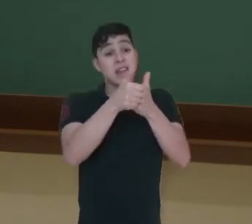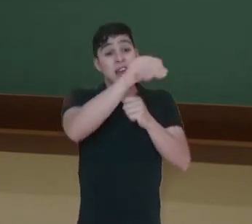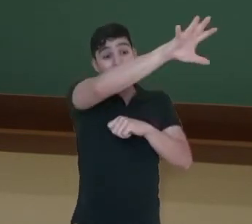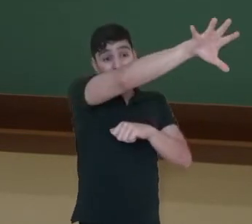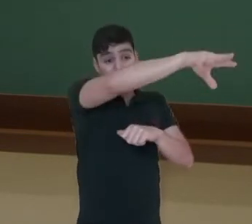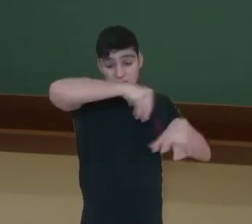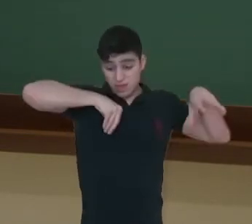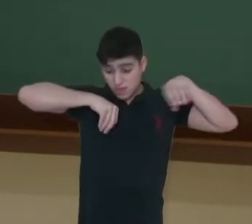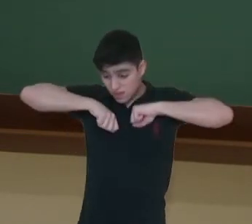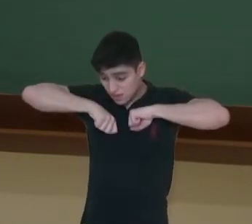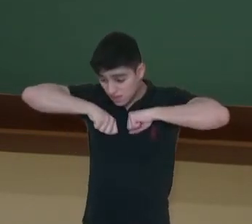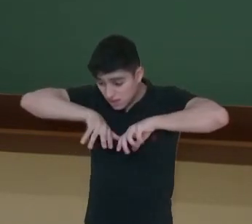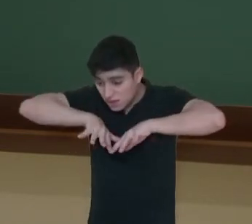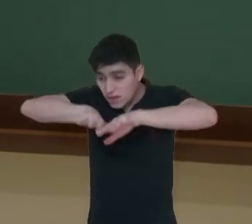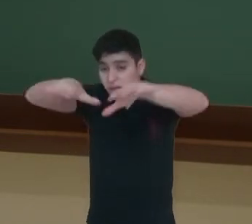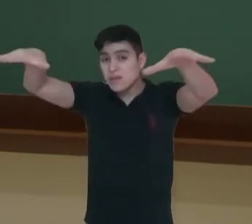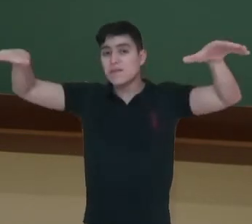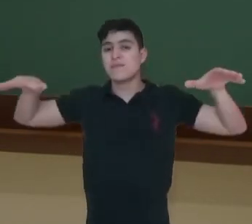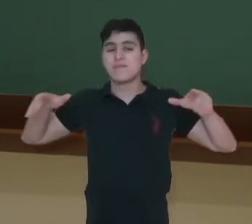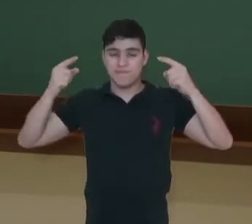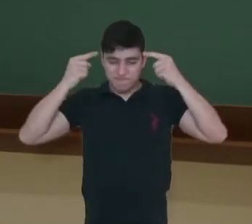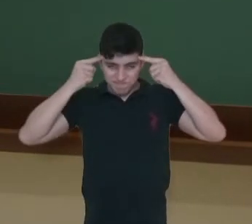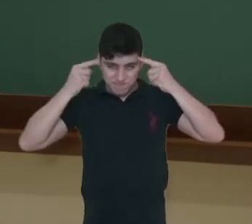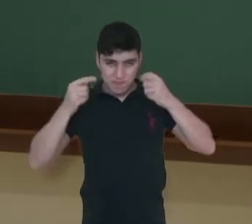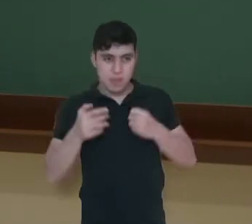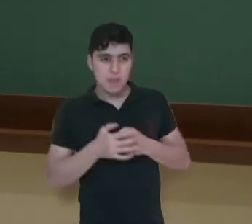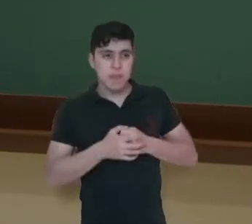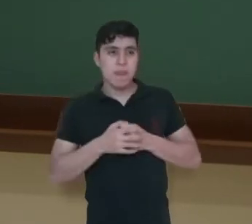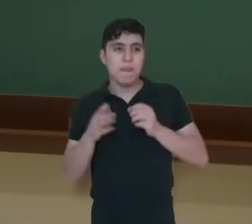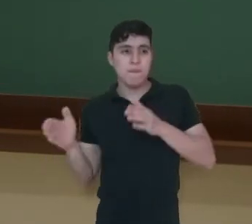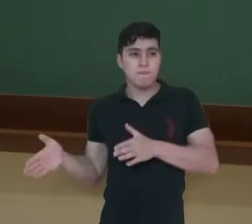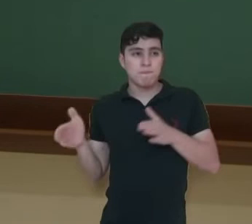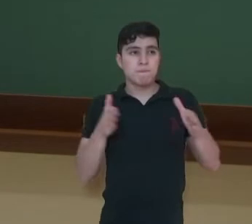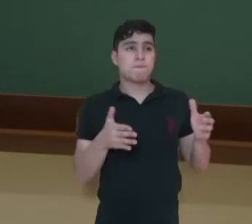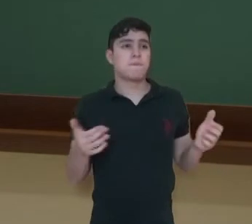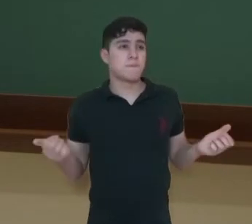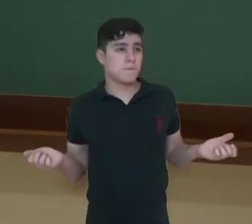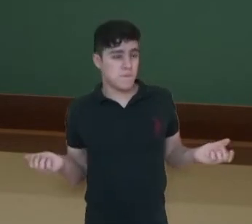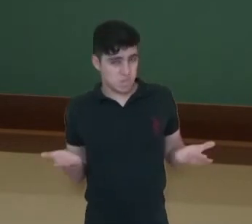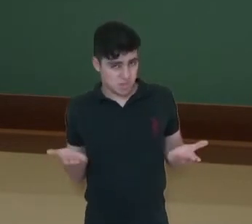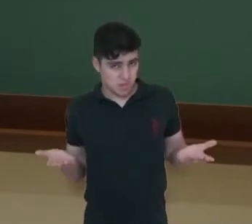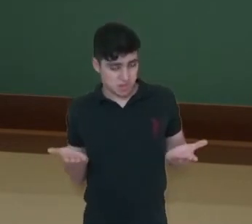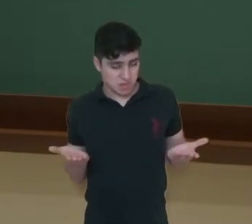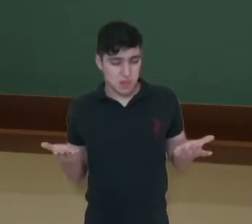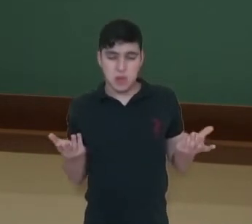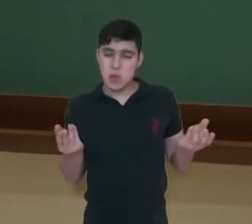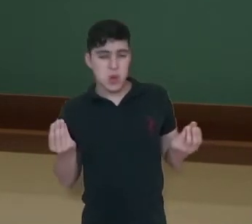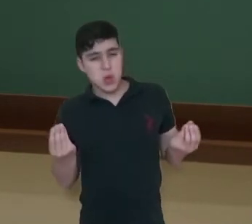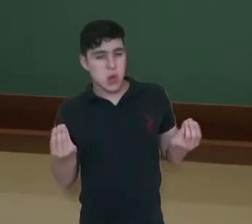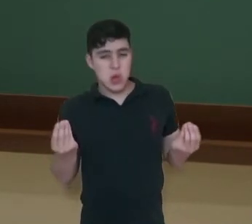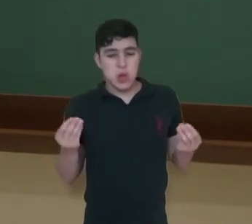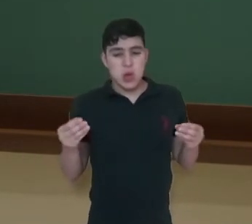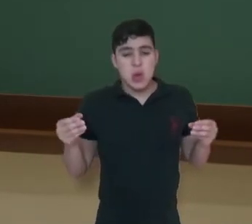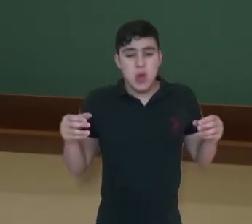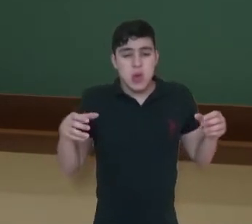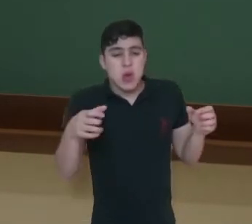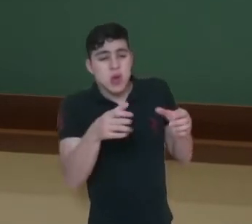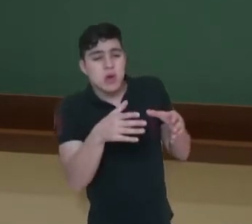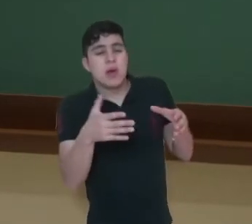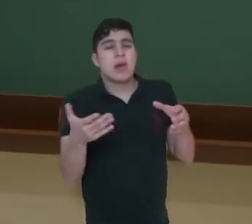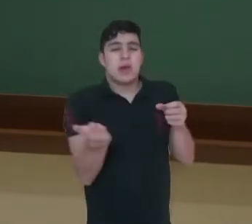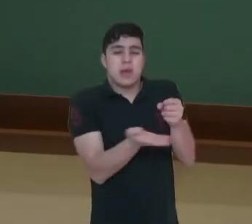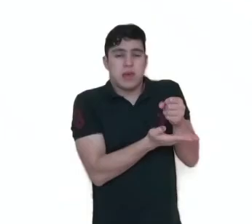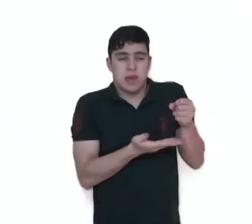e estão multiplicando agora os grandes artistas. E nós temos agora, vamos pegar aquele pessoal que é a base, aqueles que